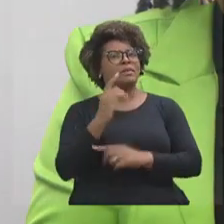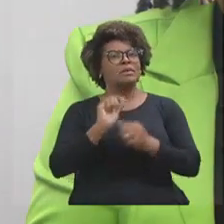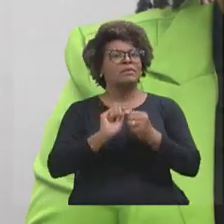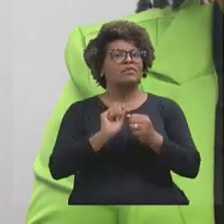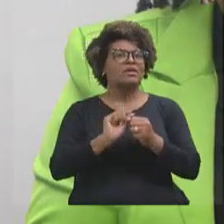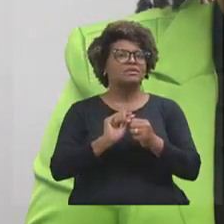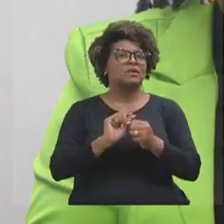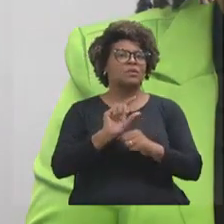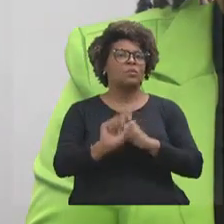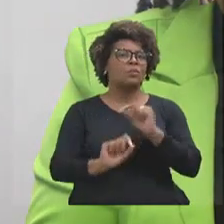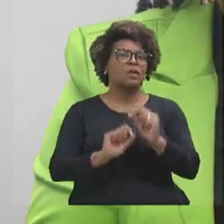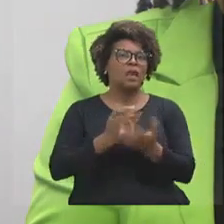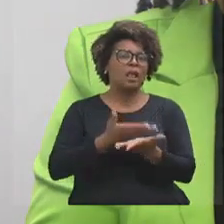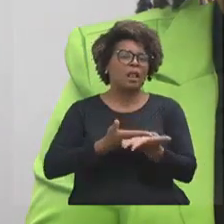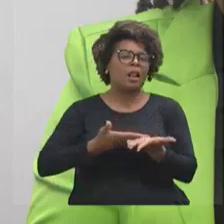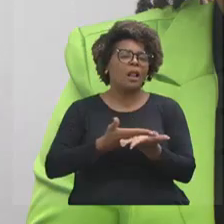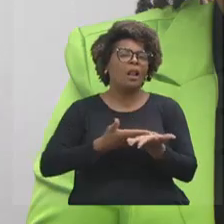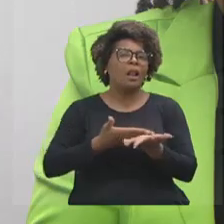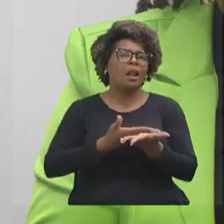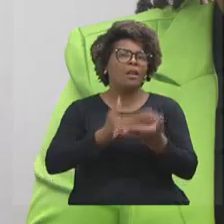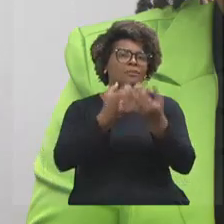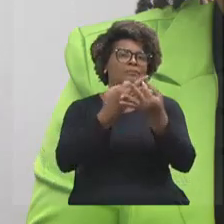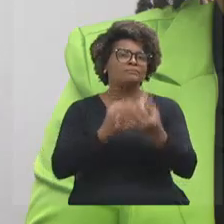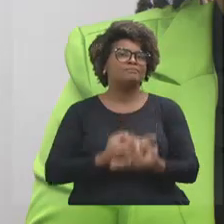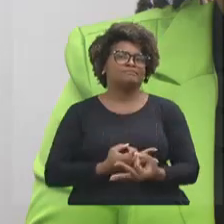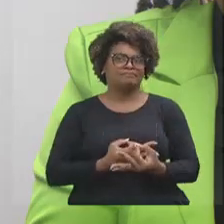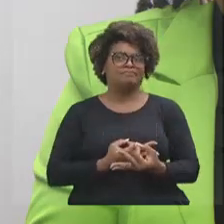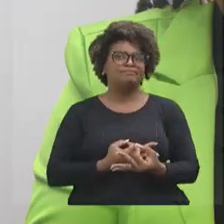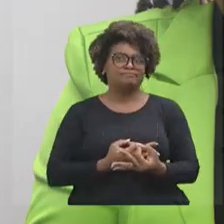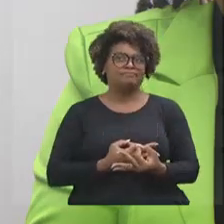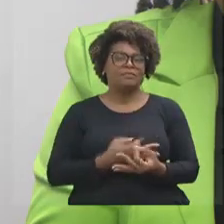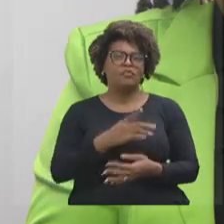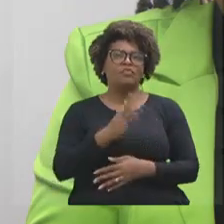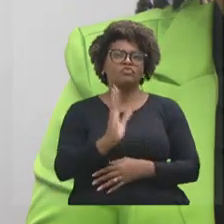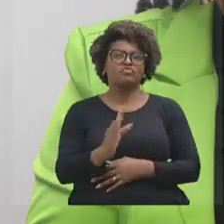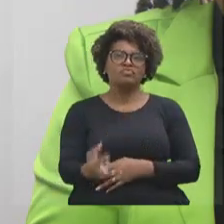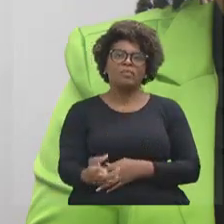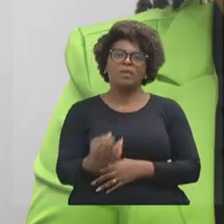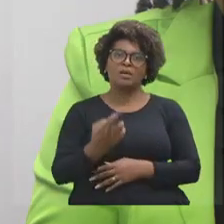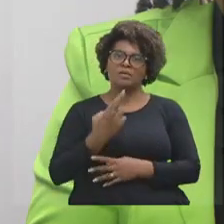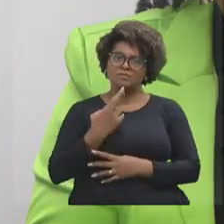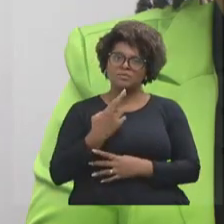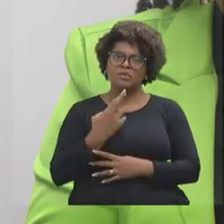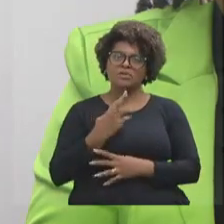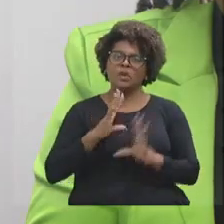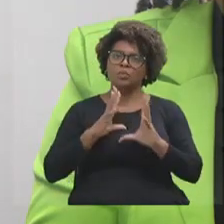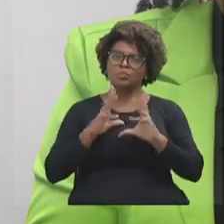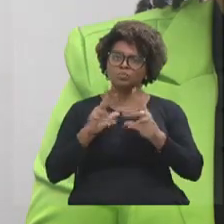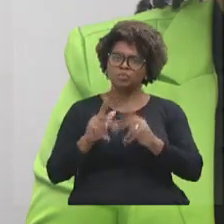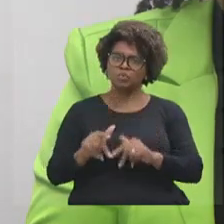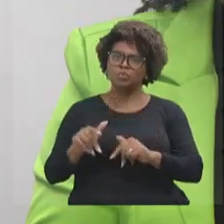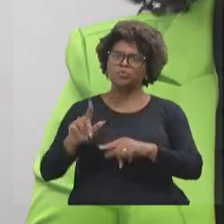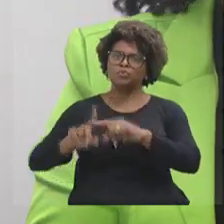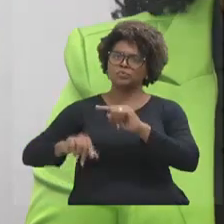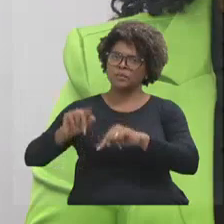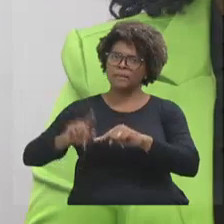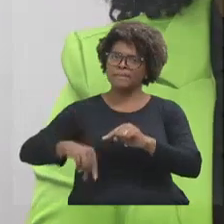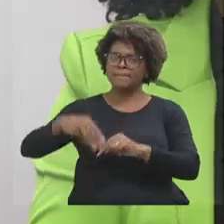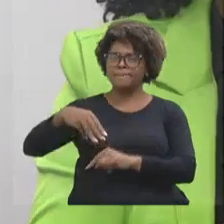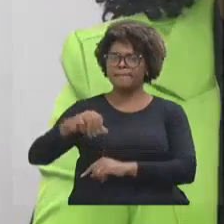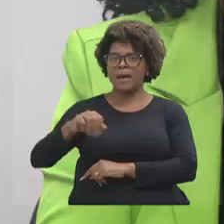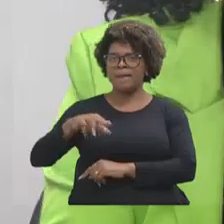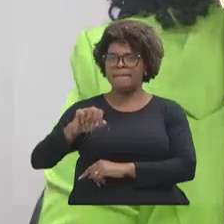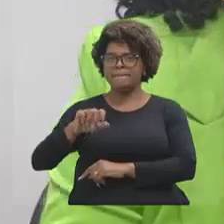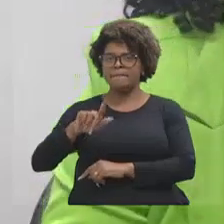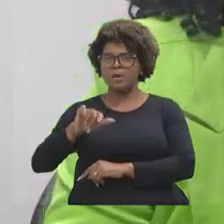esse tratamento com dignidade Então o senhor já tá me respondendo essas questões do mamógrafo eu acho importante e a gente